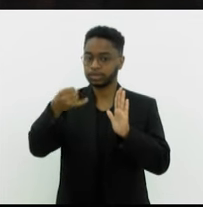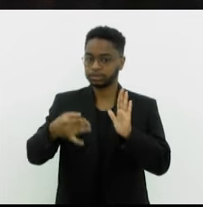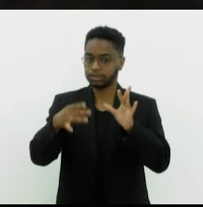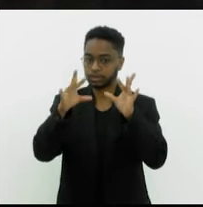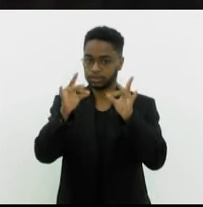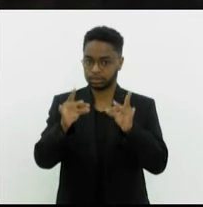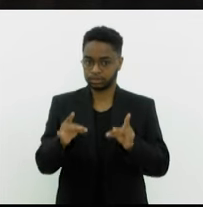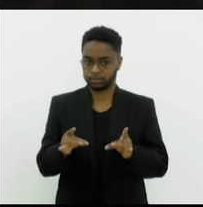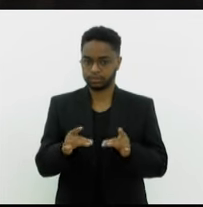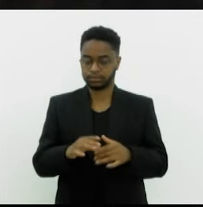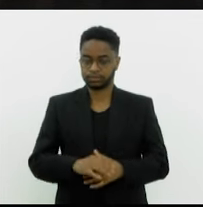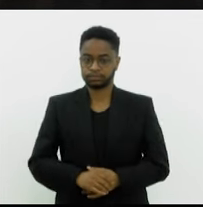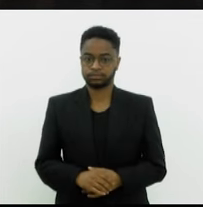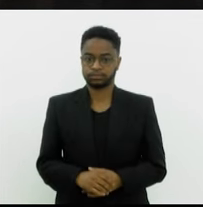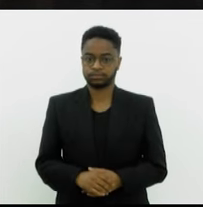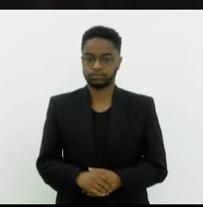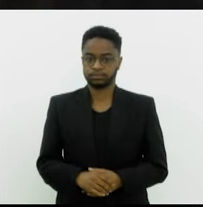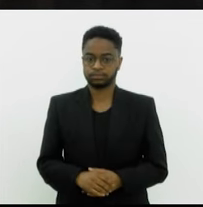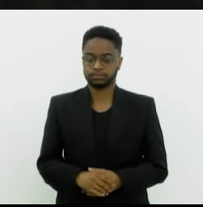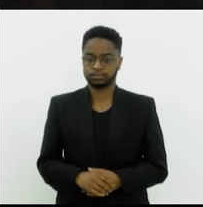ementa.